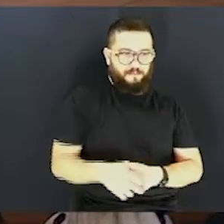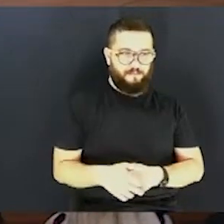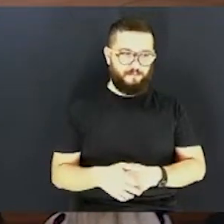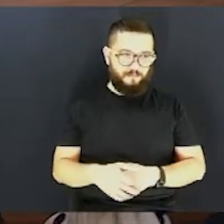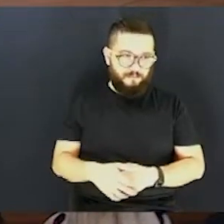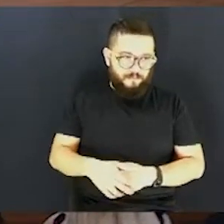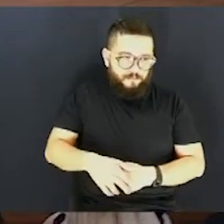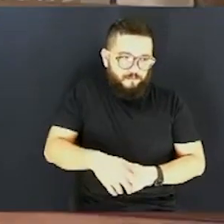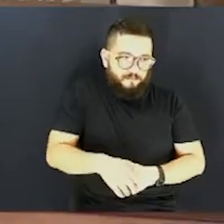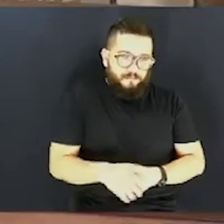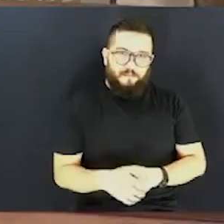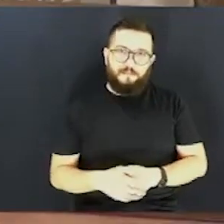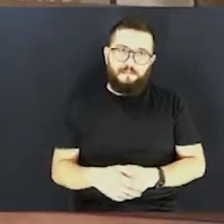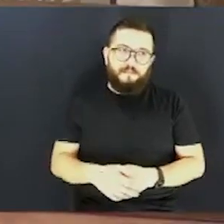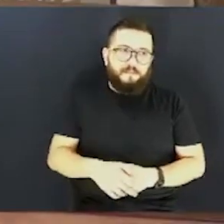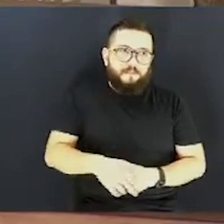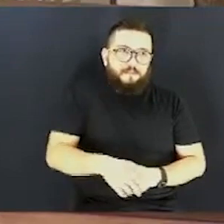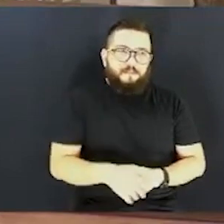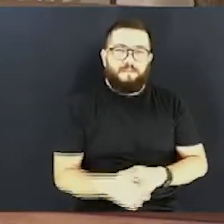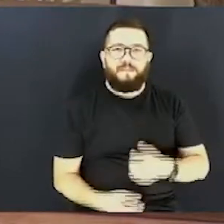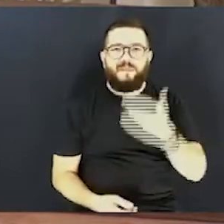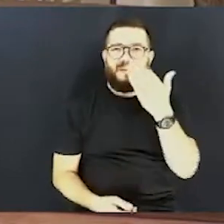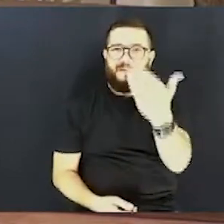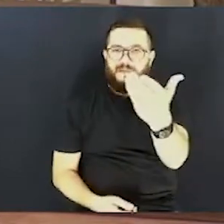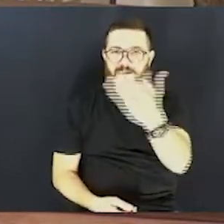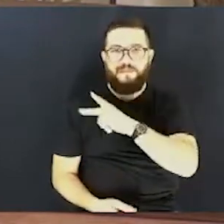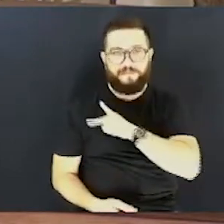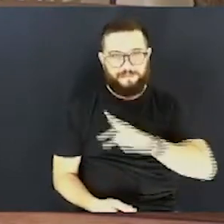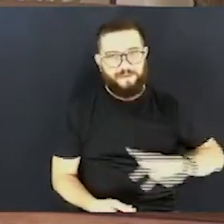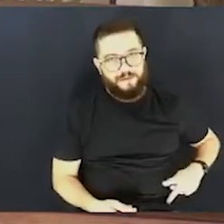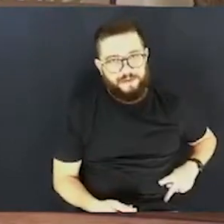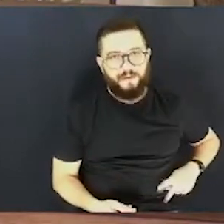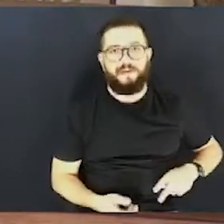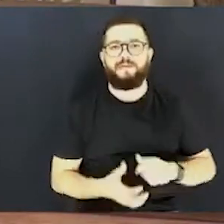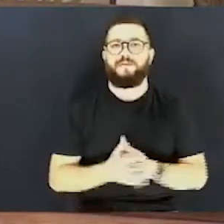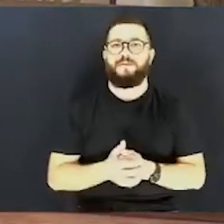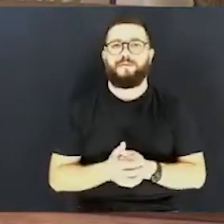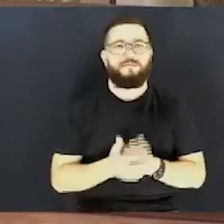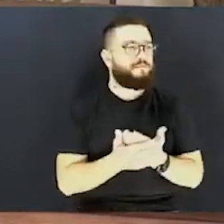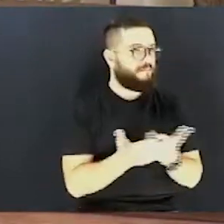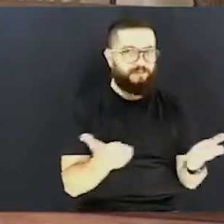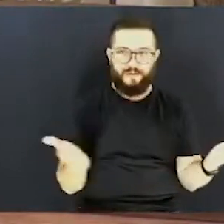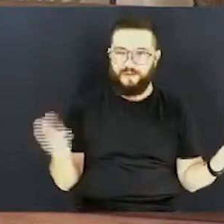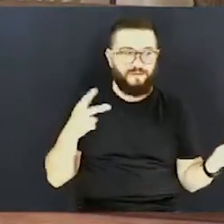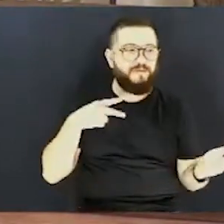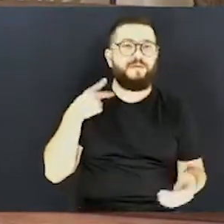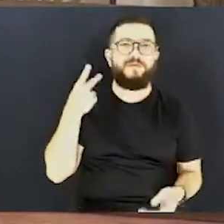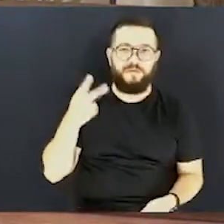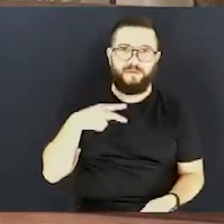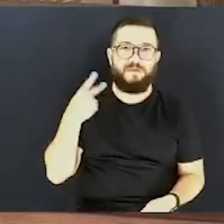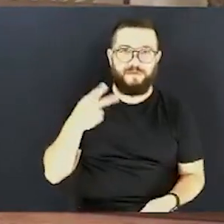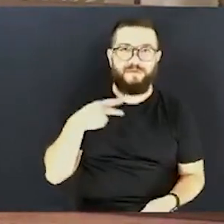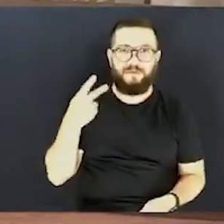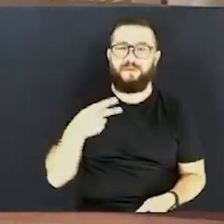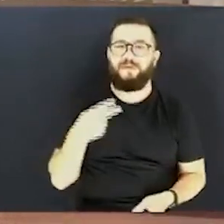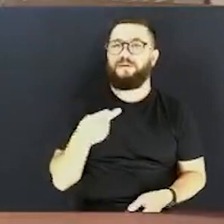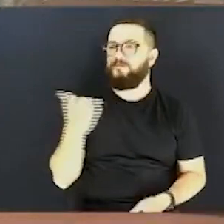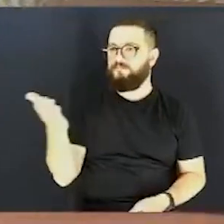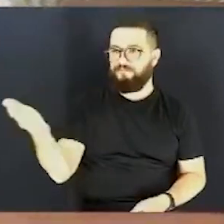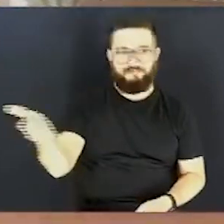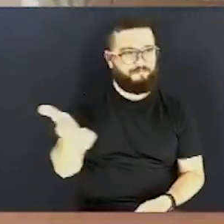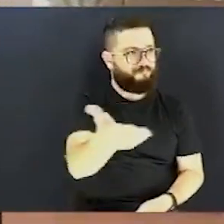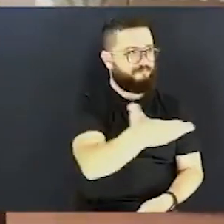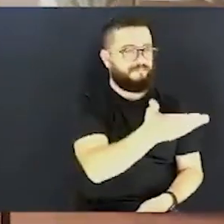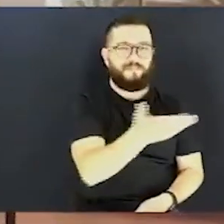Senhor presidente, vereadores e vereadoras, presentes aqui nessa sessão também, senhoras e senhores, cumprimento todos